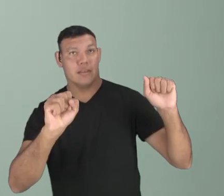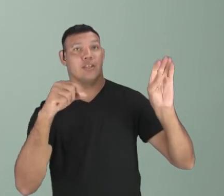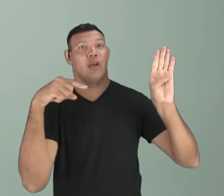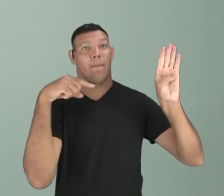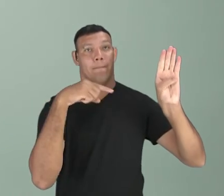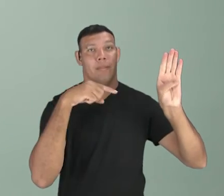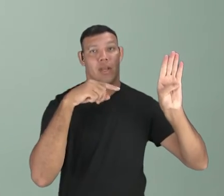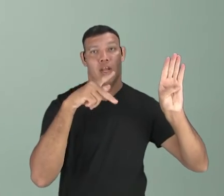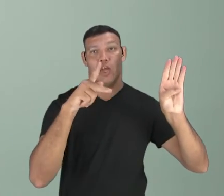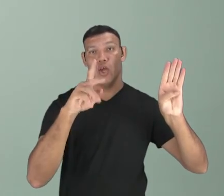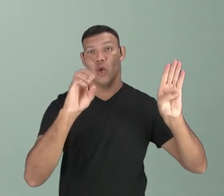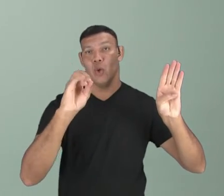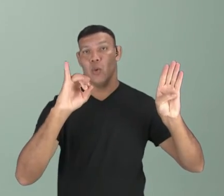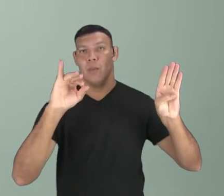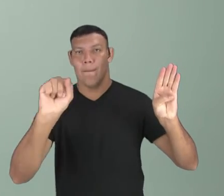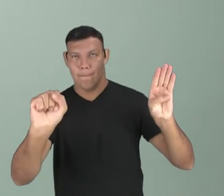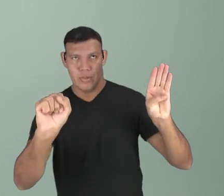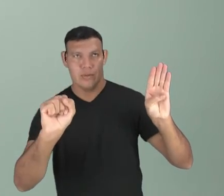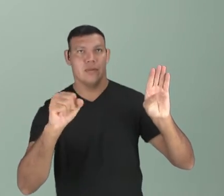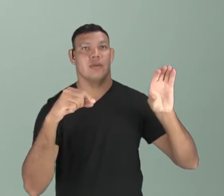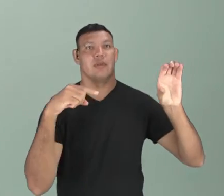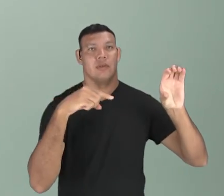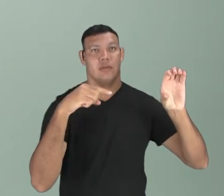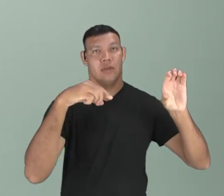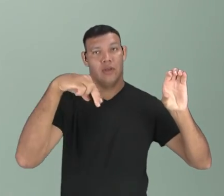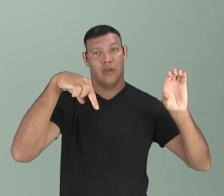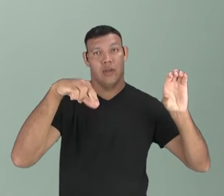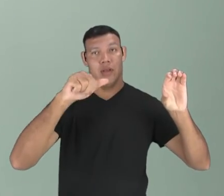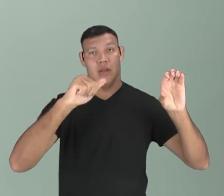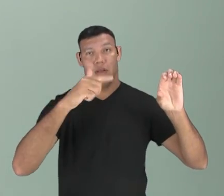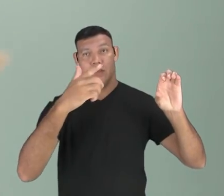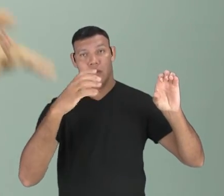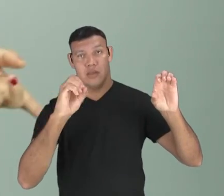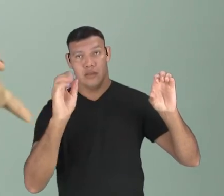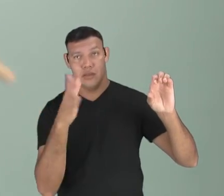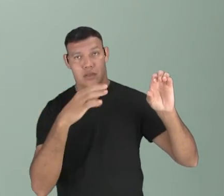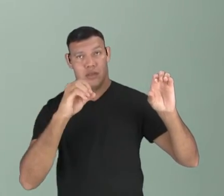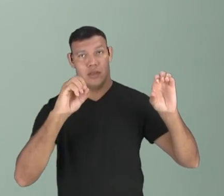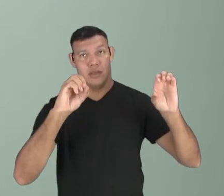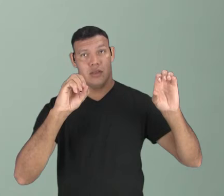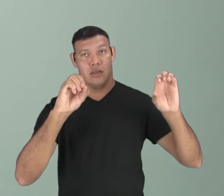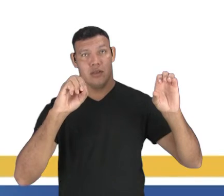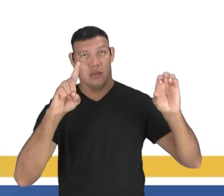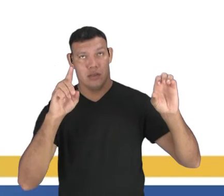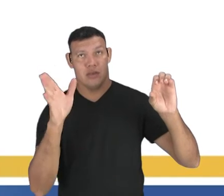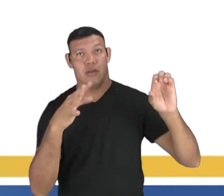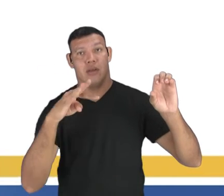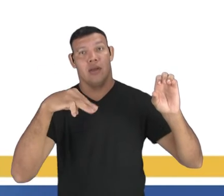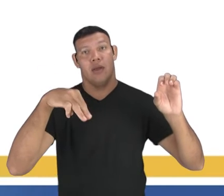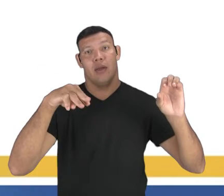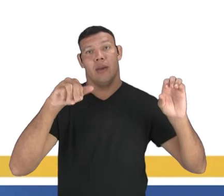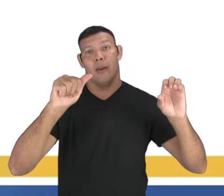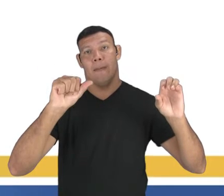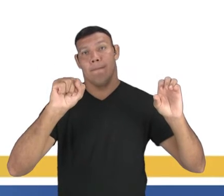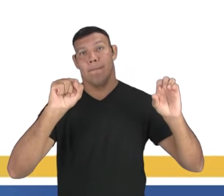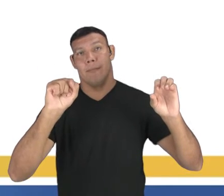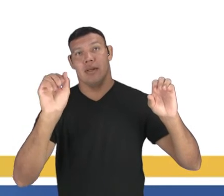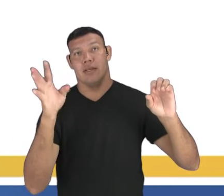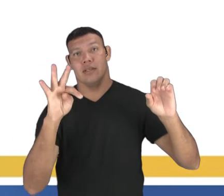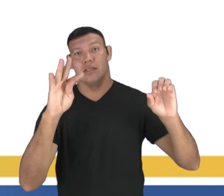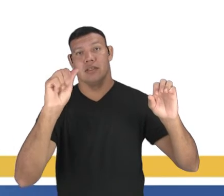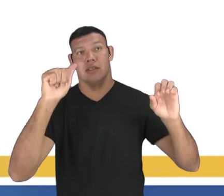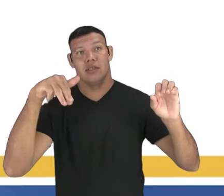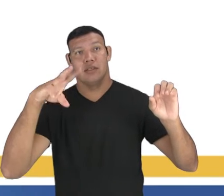o operador argumentativo. Na C nós temos 2, que é o não só e o mas também, sempre com o sentido de unir.